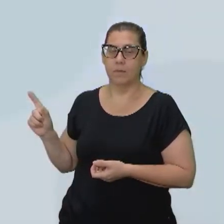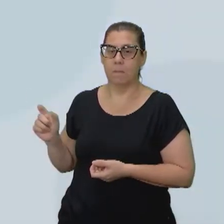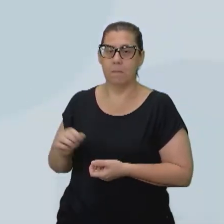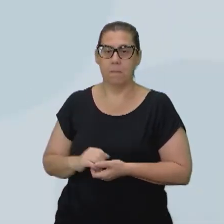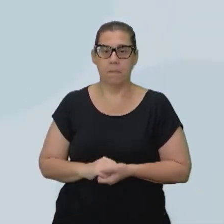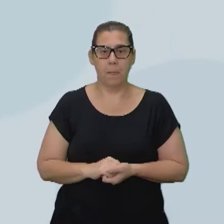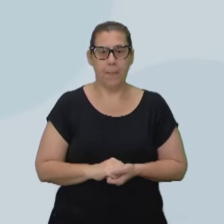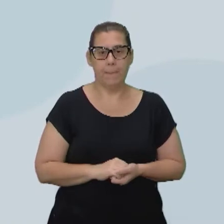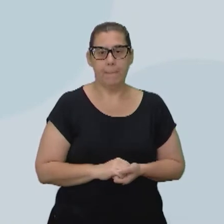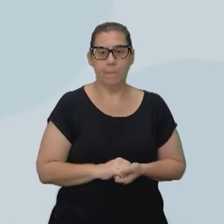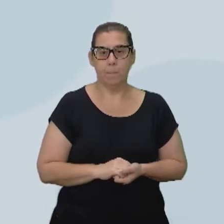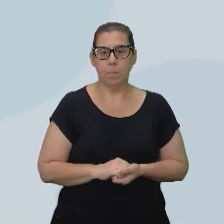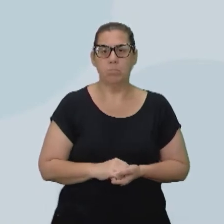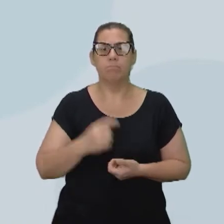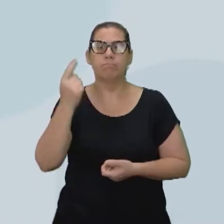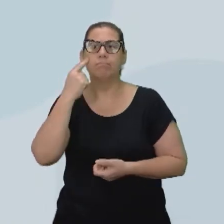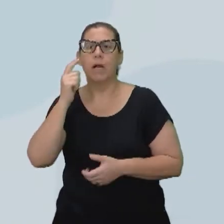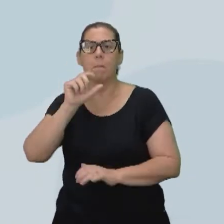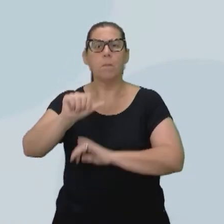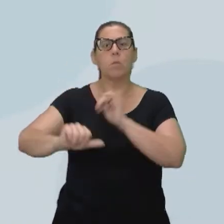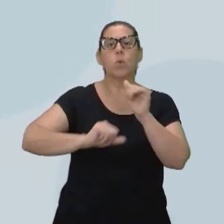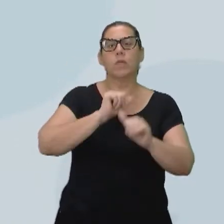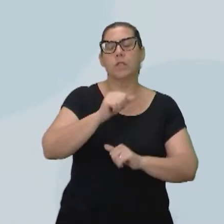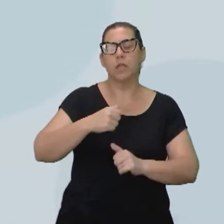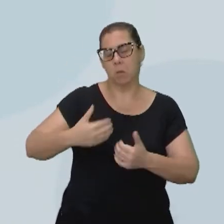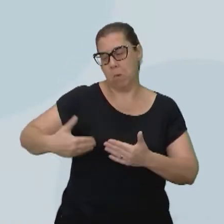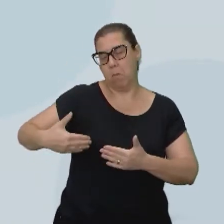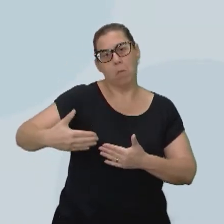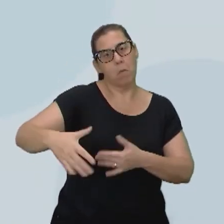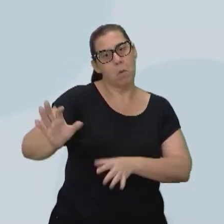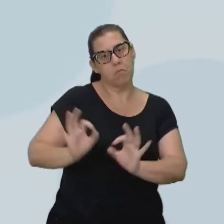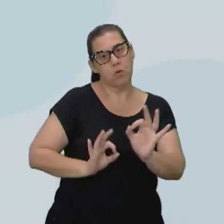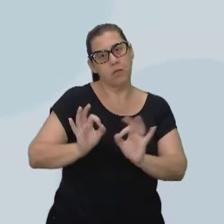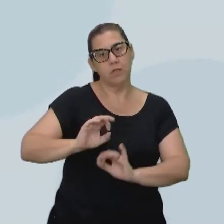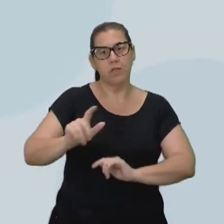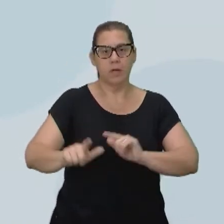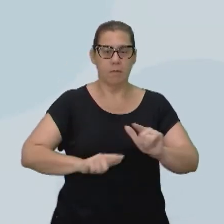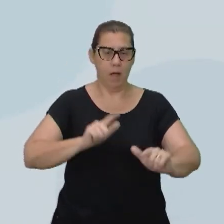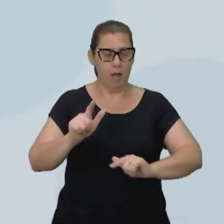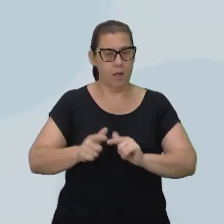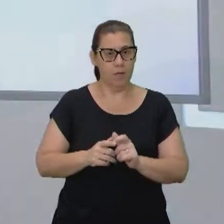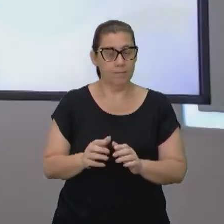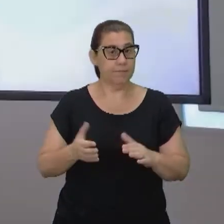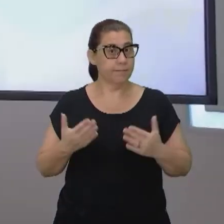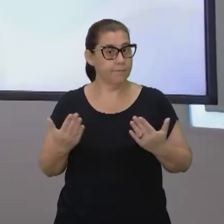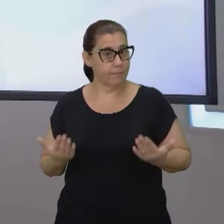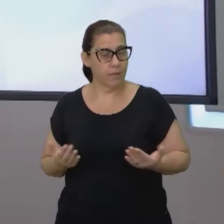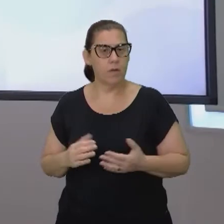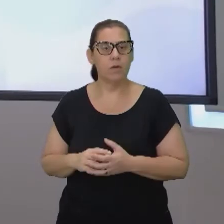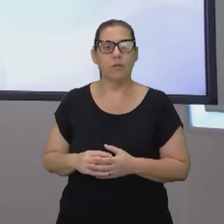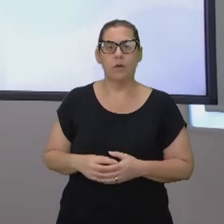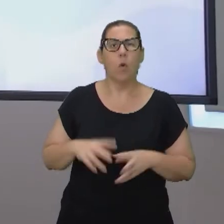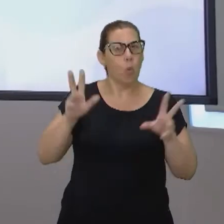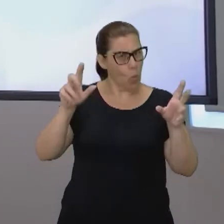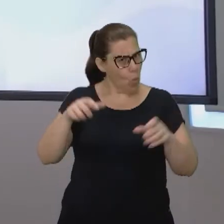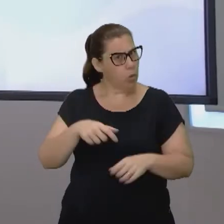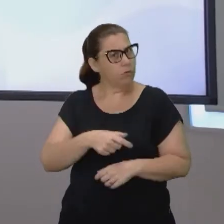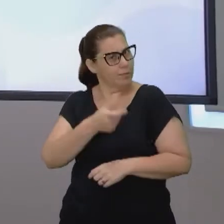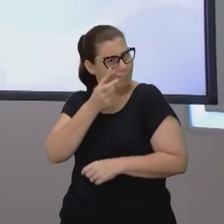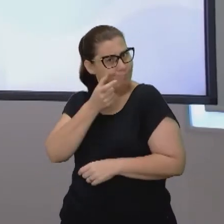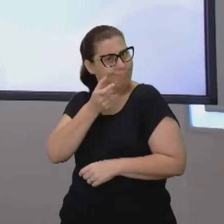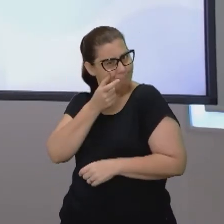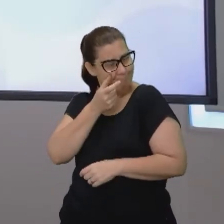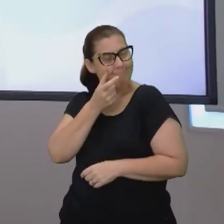no mundo do trabalho e as mudanças no processo e na organização do trabalho. Então, pessoal, um assunto interessante, né?